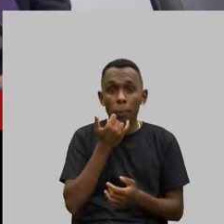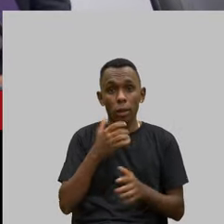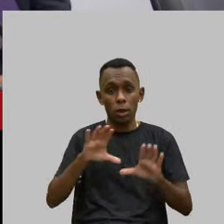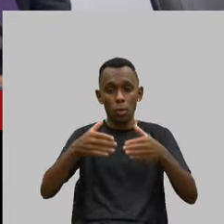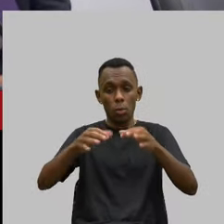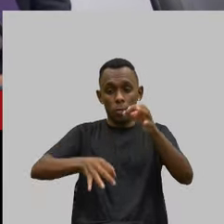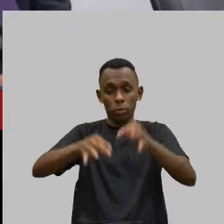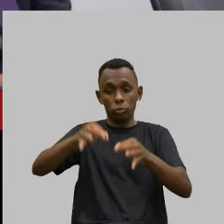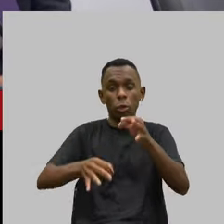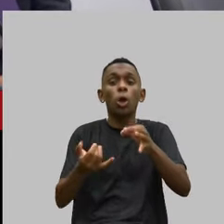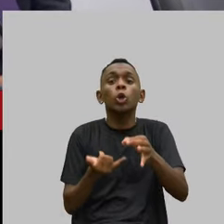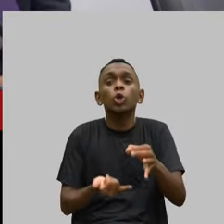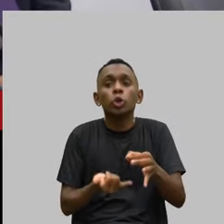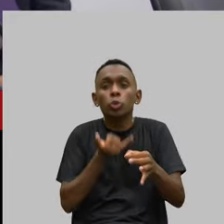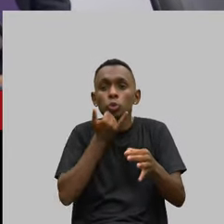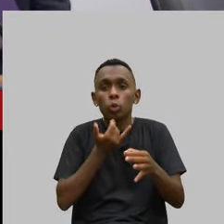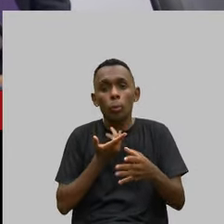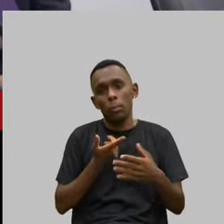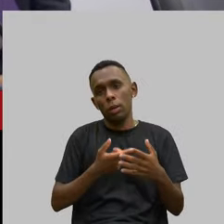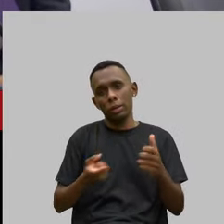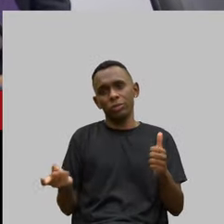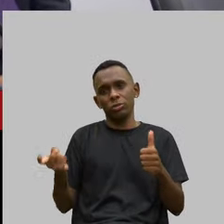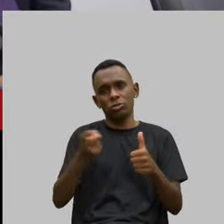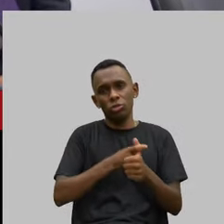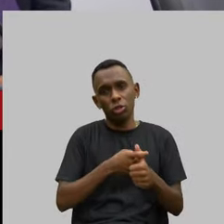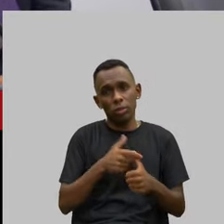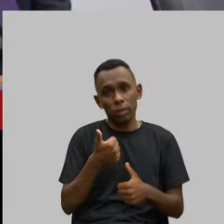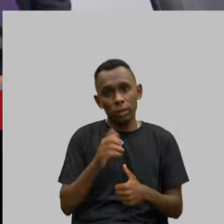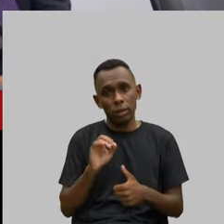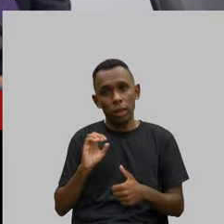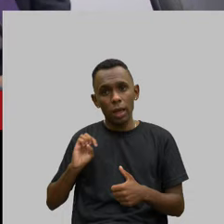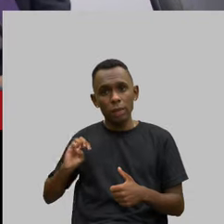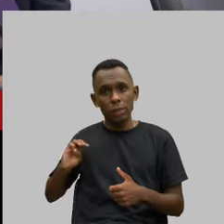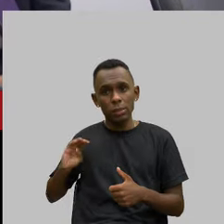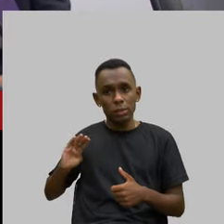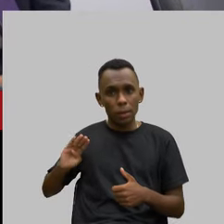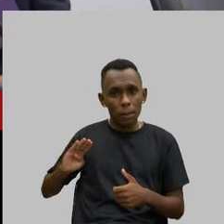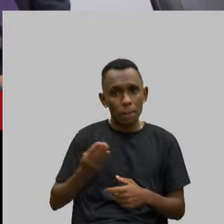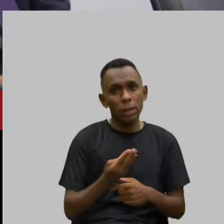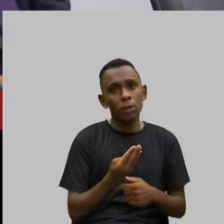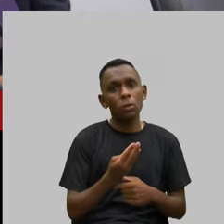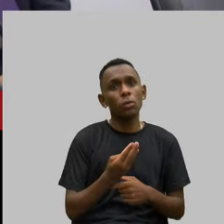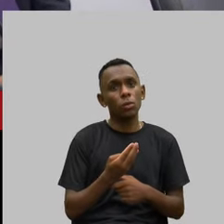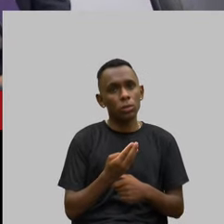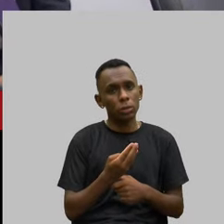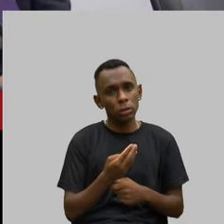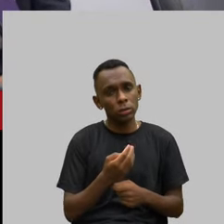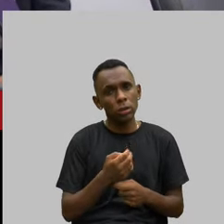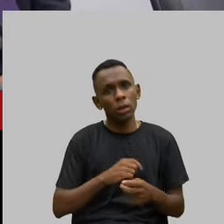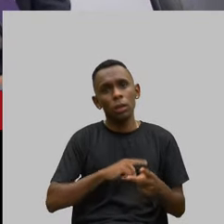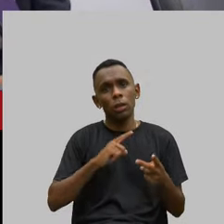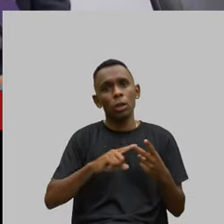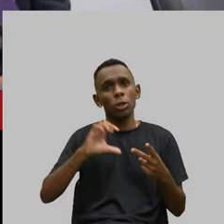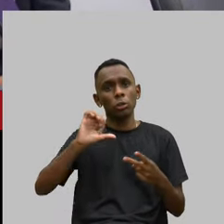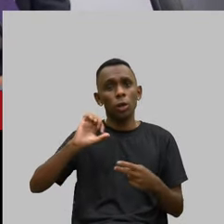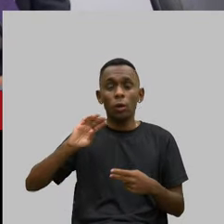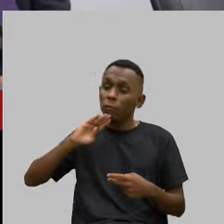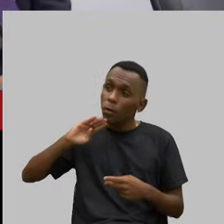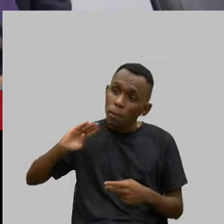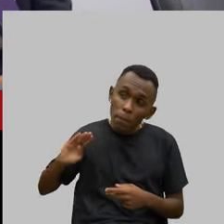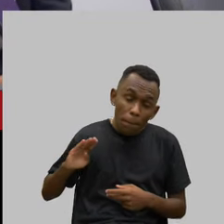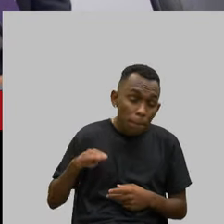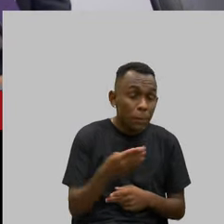perdoando né dívidas de R 10 bilhões de reais da Friboi dívidas de 9 bilhões